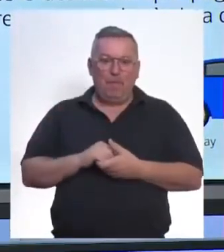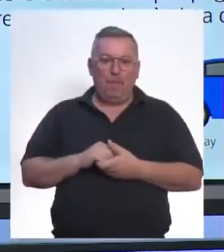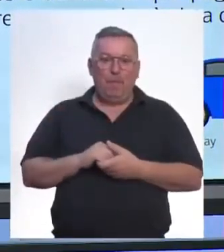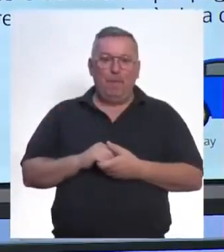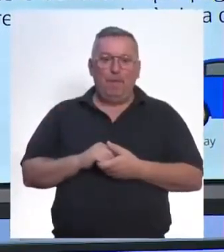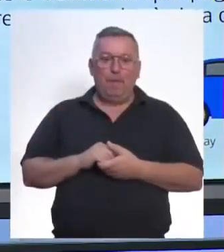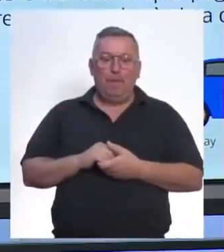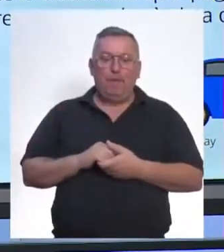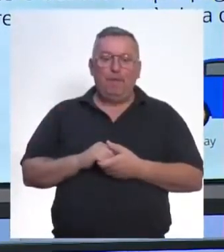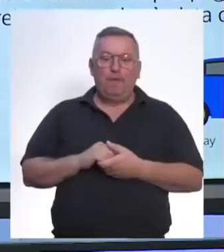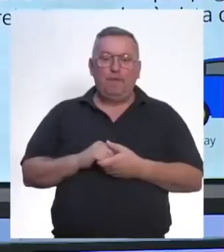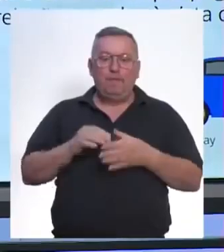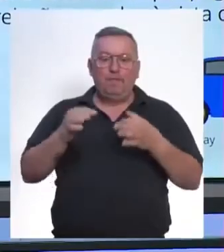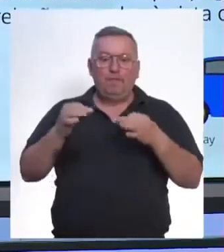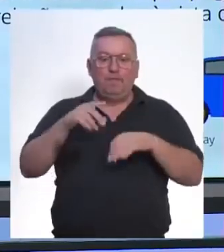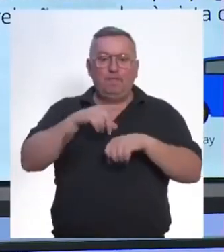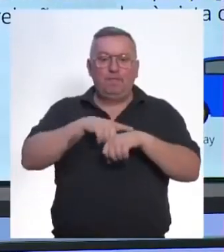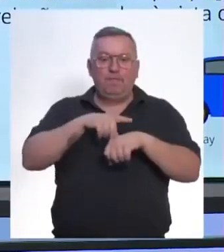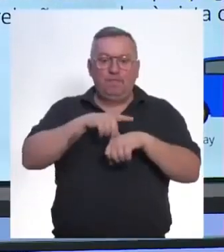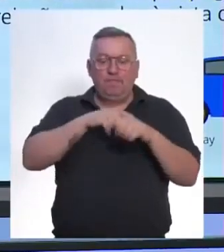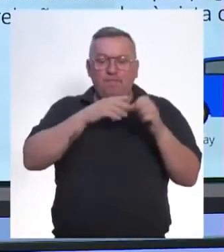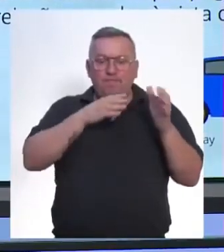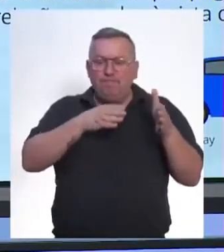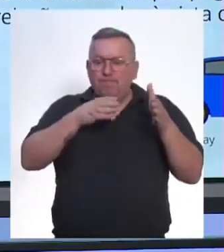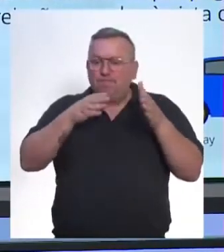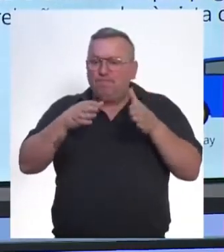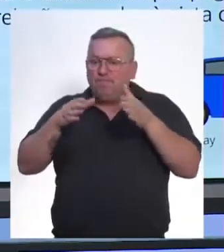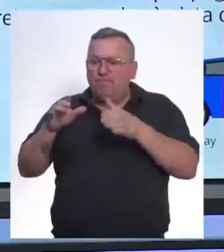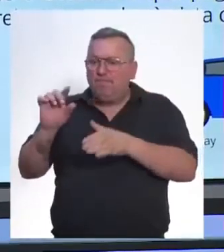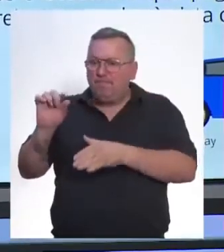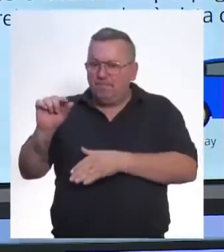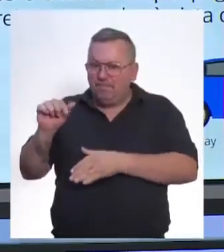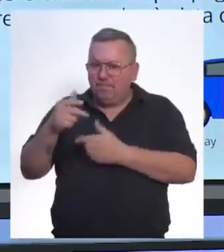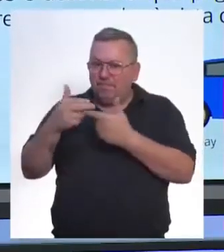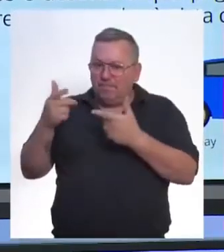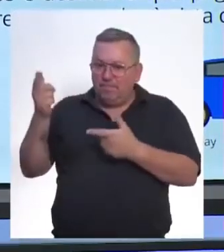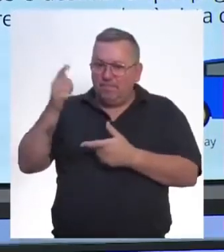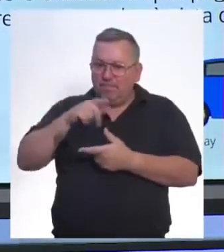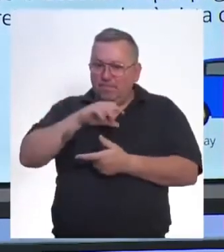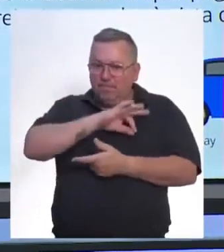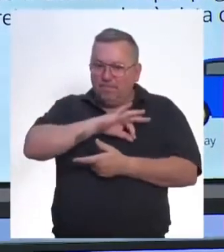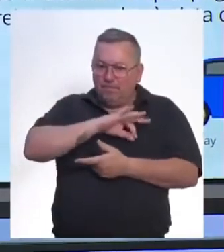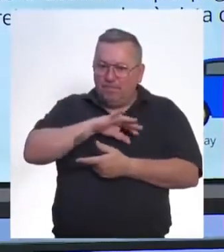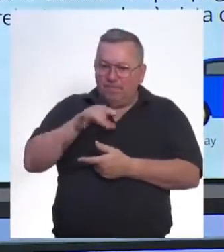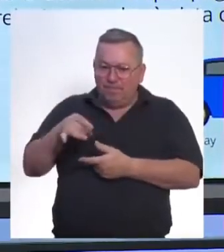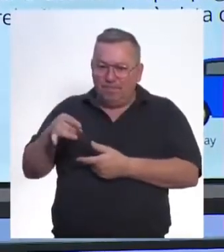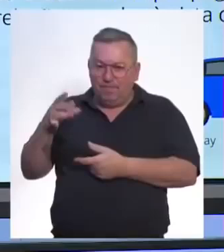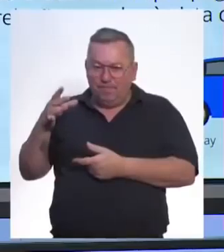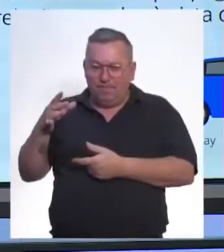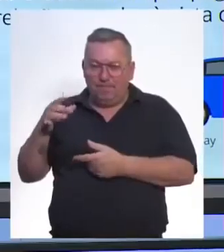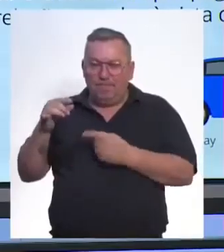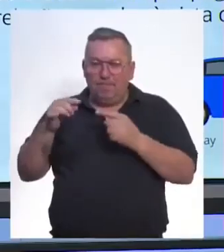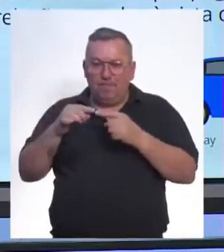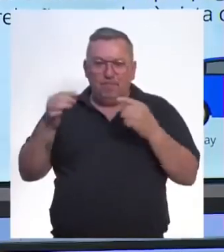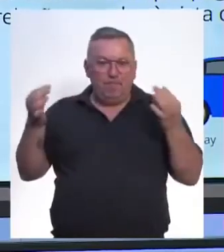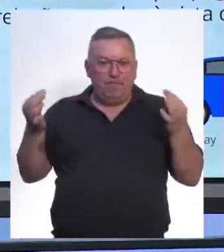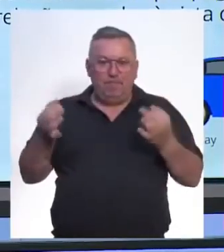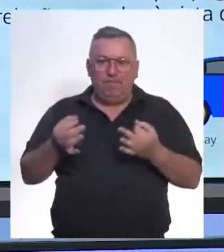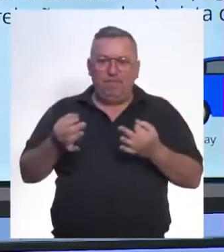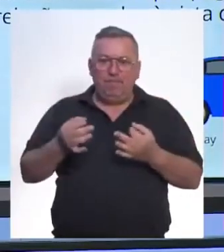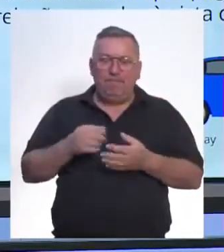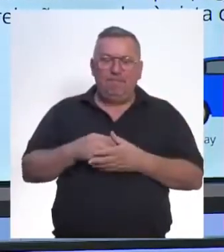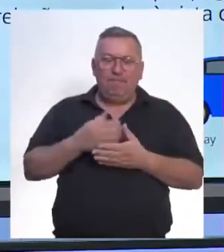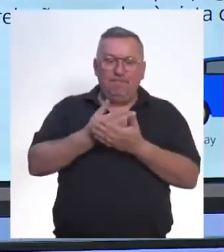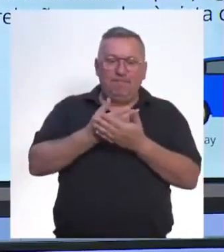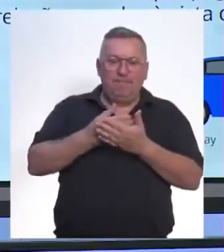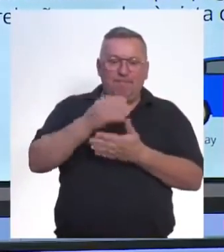importante. Disciplina com o dinheiro, com aquilo que você ganha, com aquilo que você gasta. É extremamente importante. E a aula de